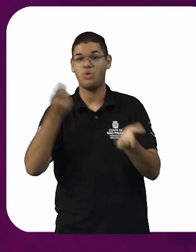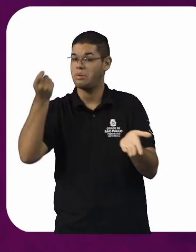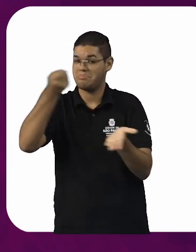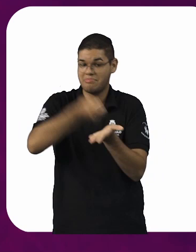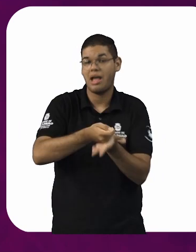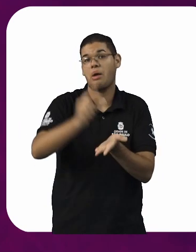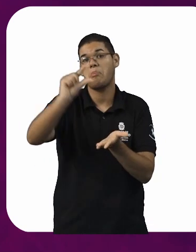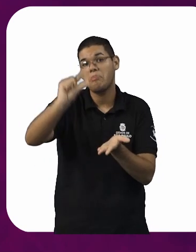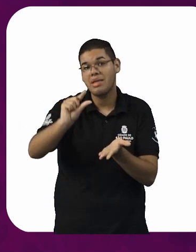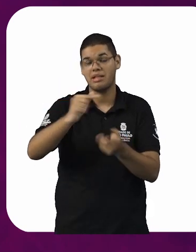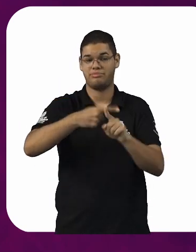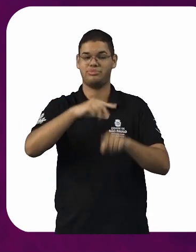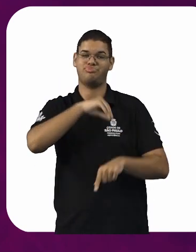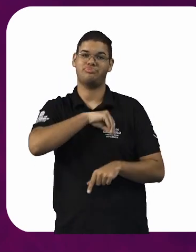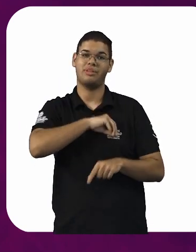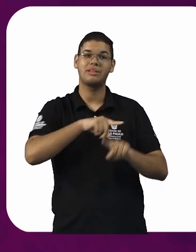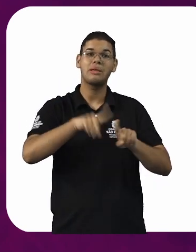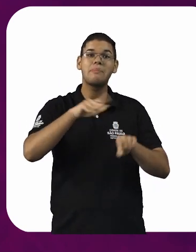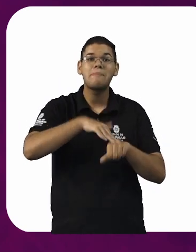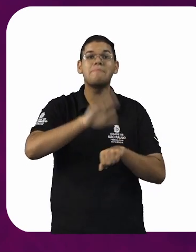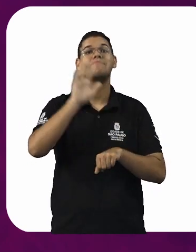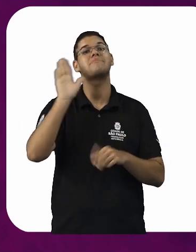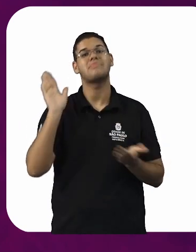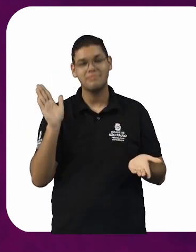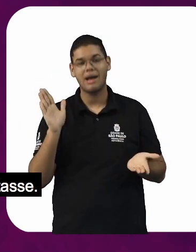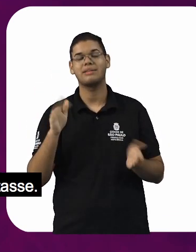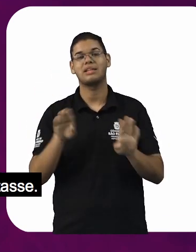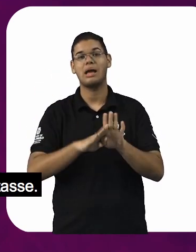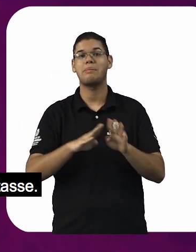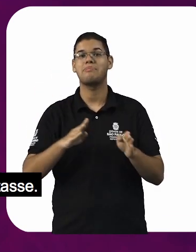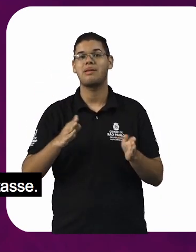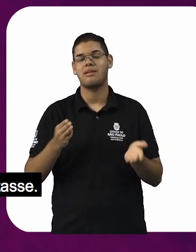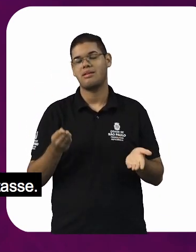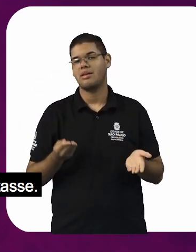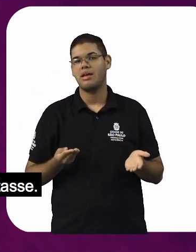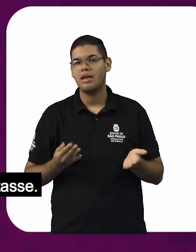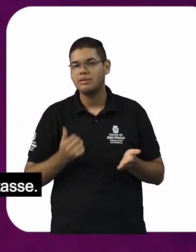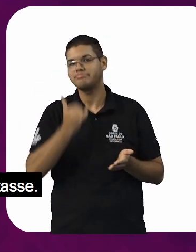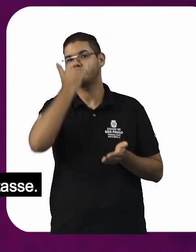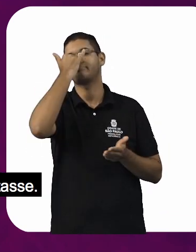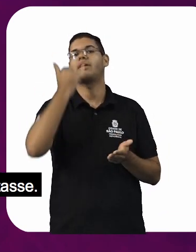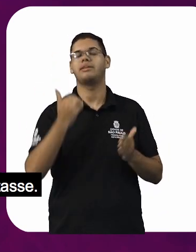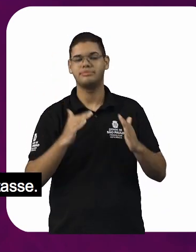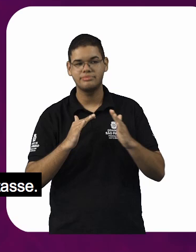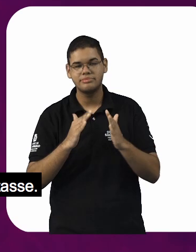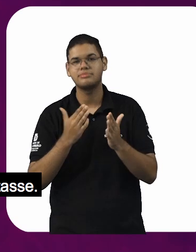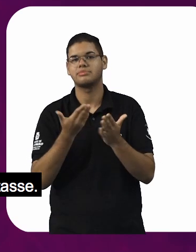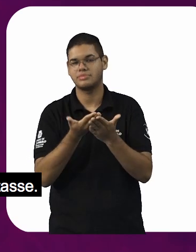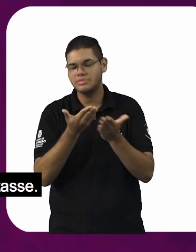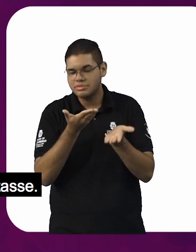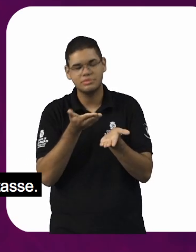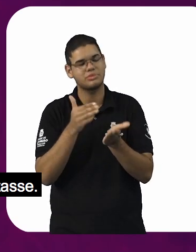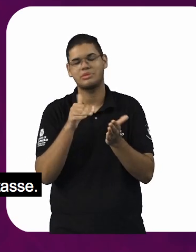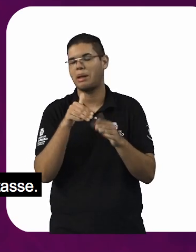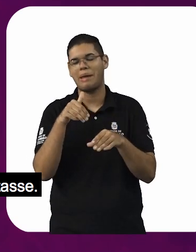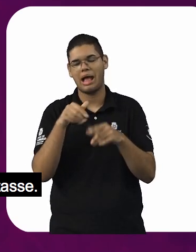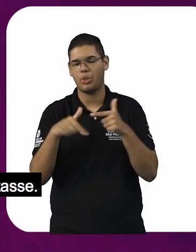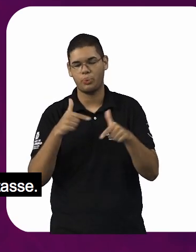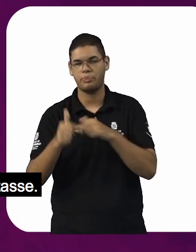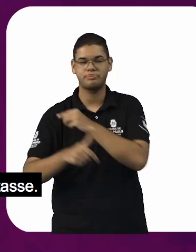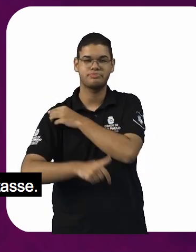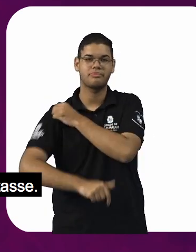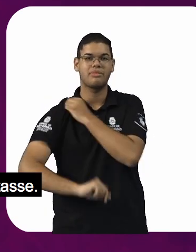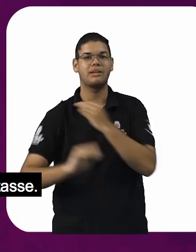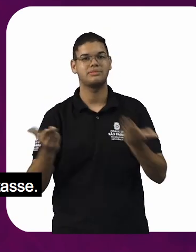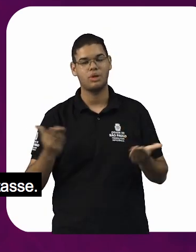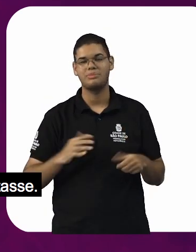então tem mais acidentes do trabalho. Escravização moderna, né? Exato, ou análoga à escravidão moderna. Porque, assim,